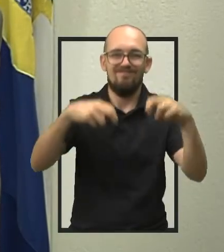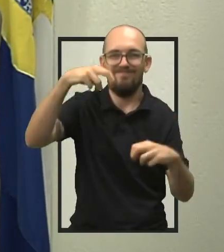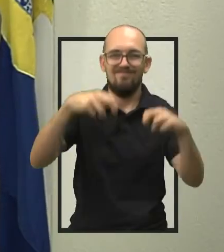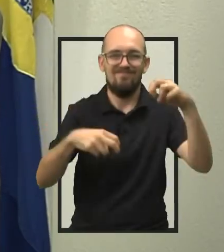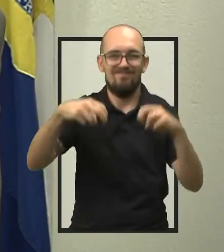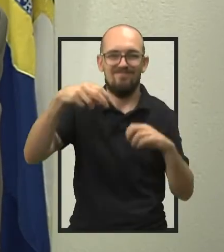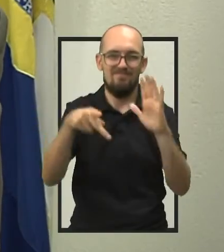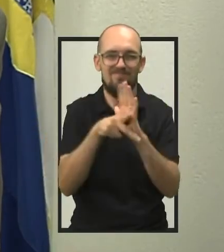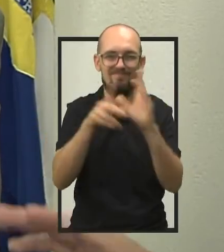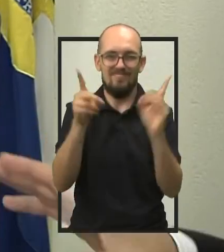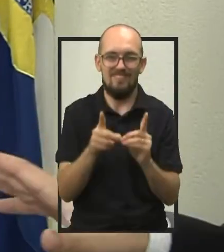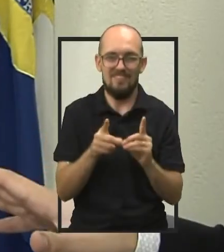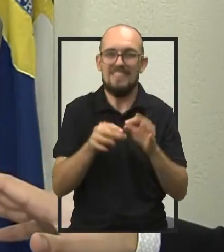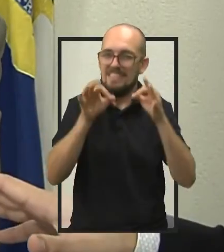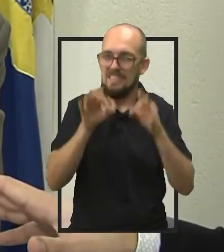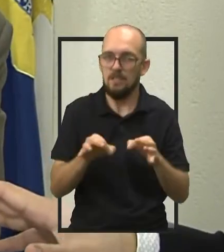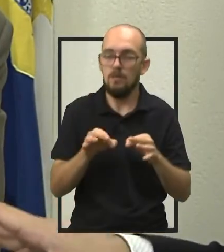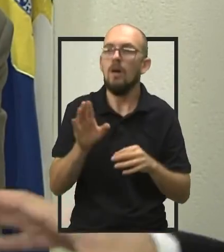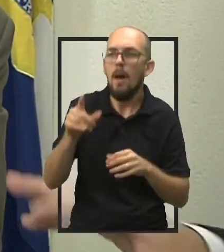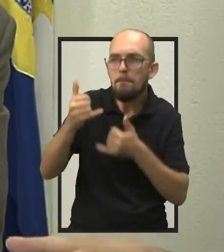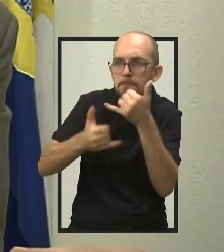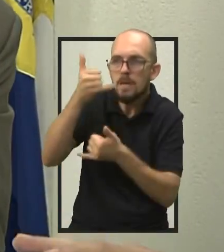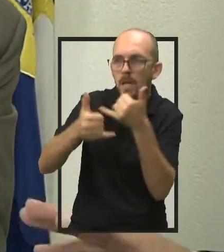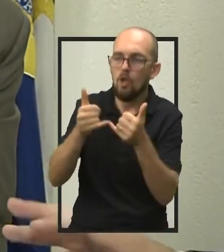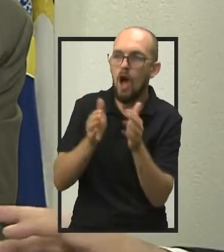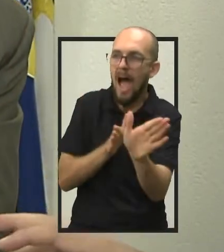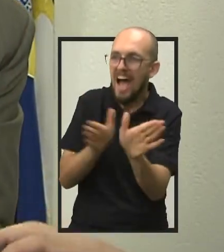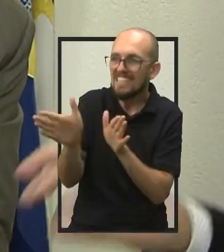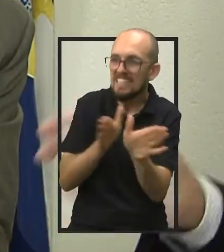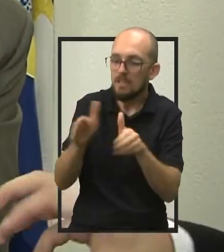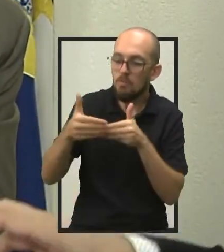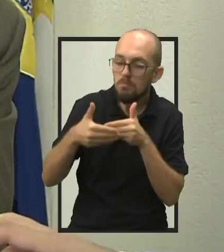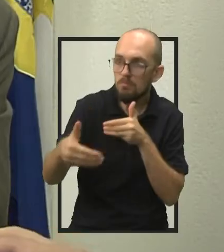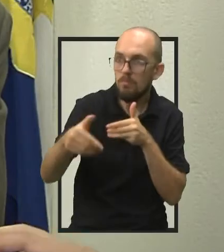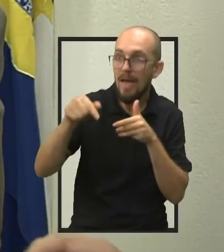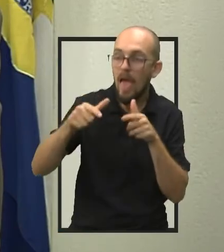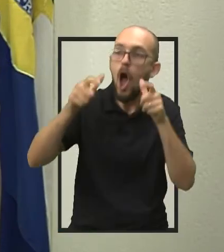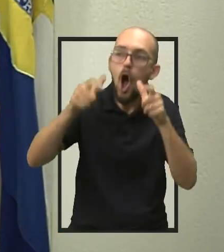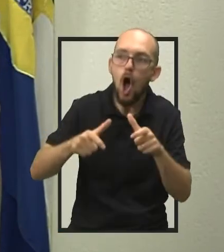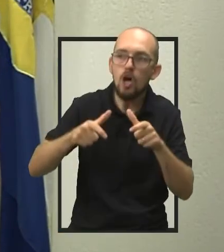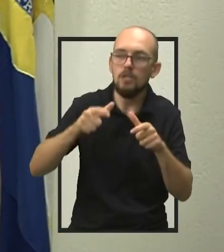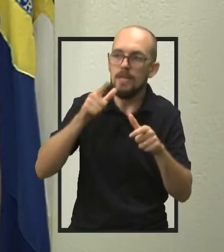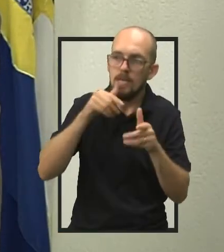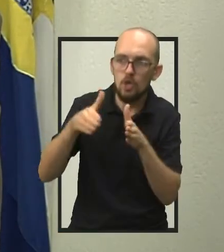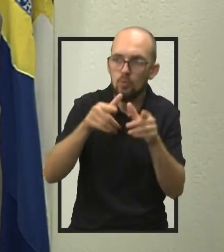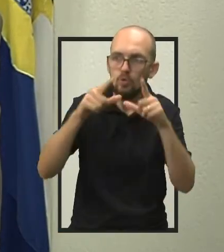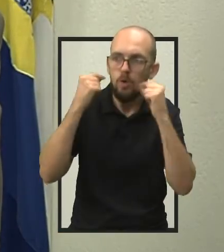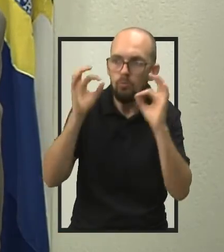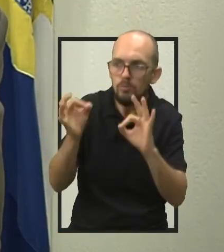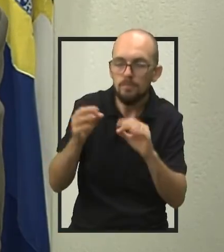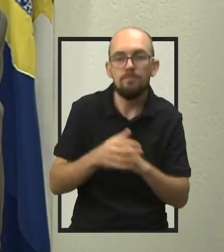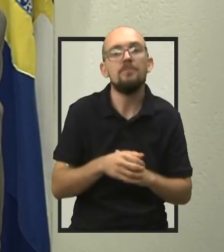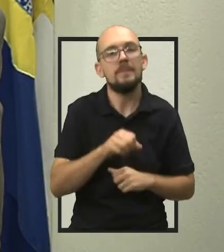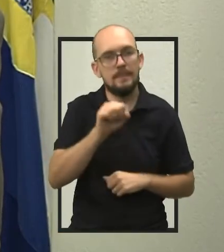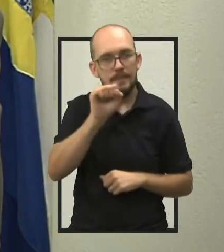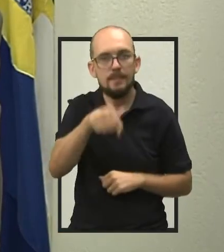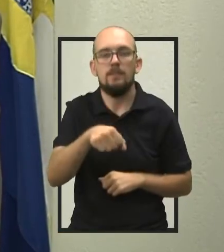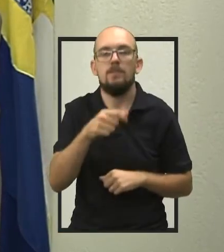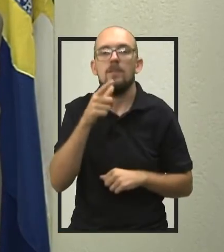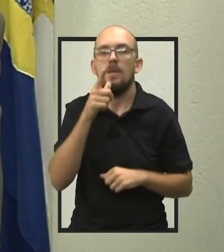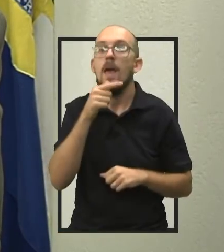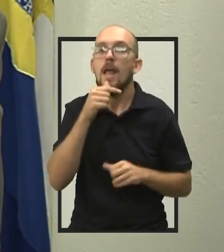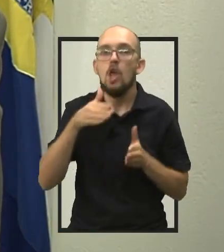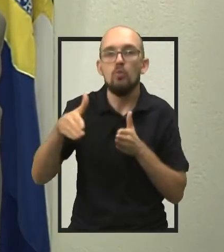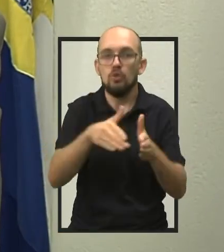do Rio Jaú. Então os brinquedos acessíveis devem ser instalados no Parque do Rio Jaú. No Parque do Rio Jaú, isso. E ultramoderno